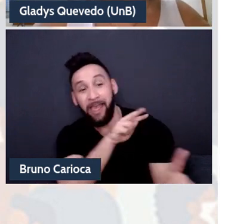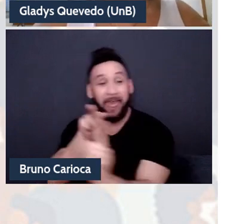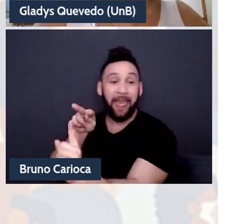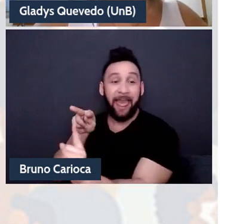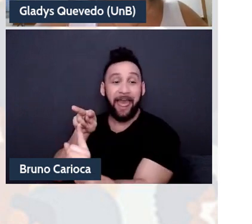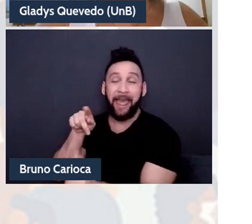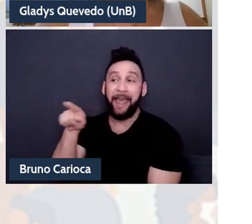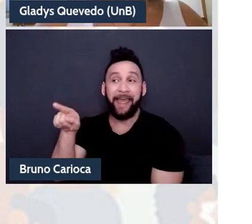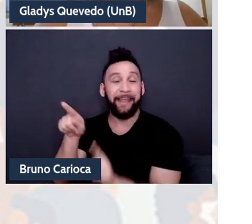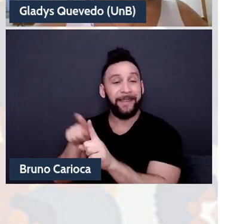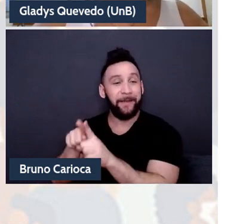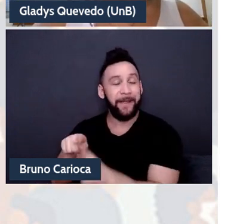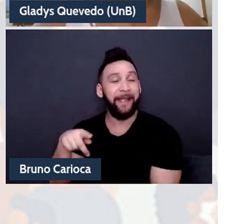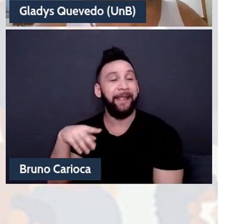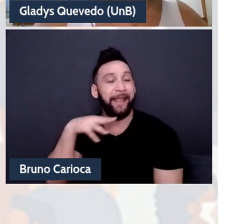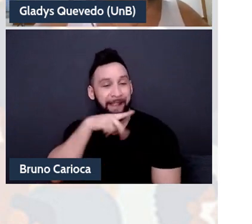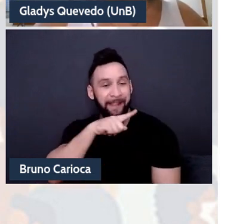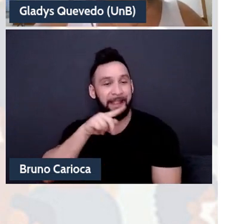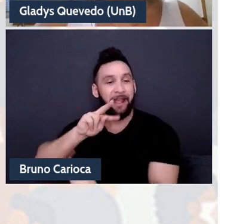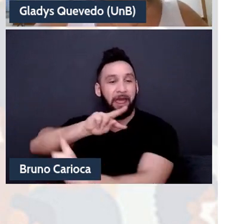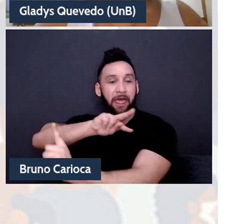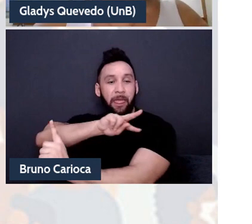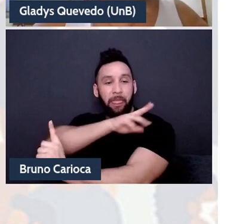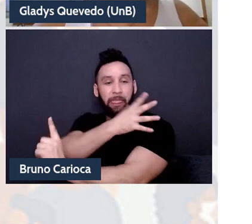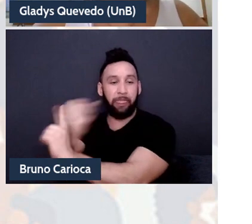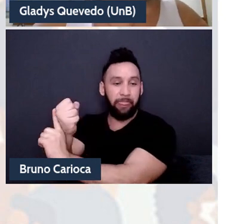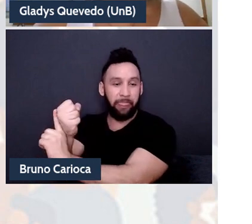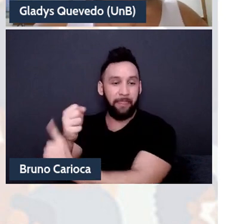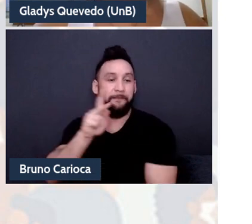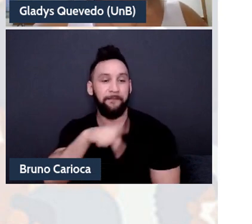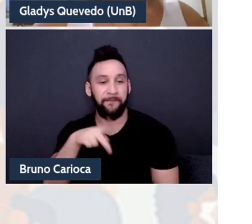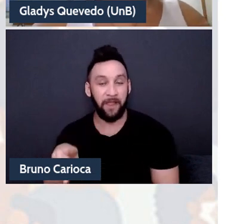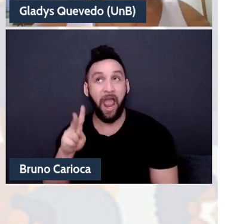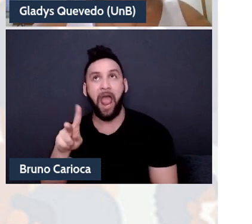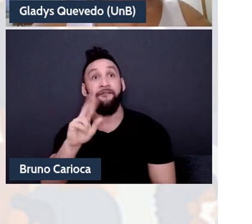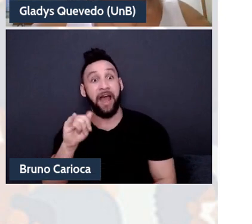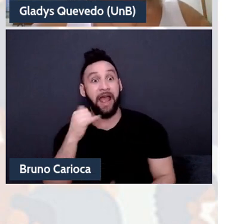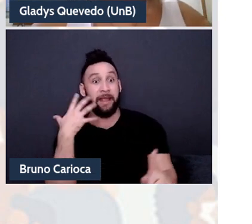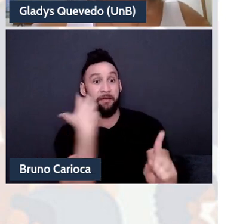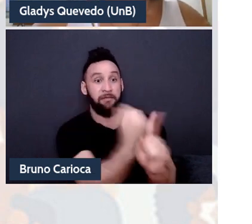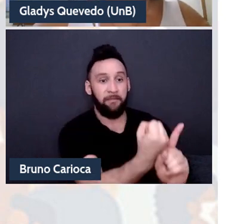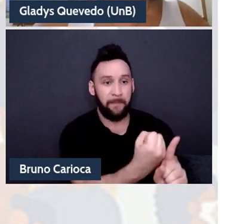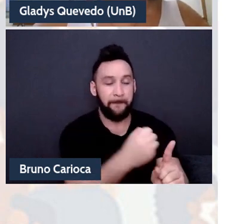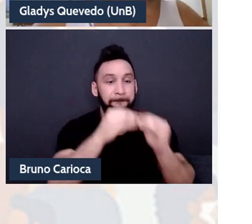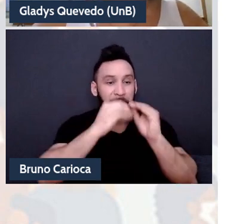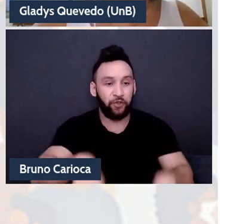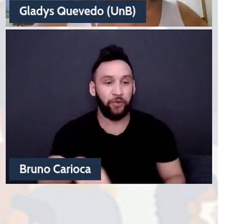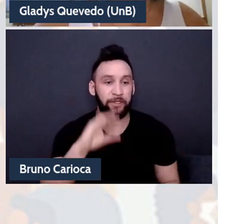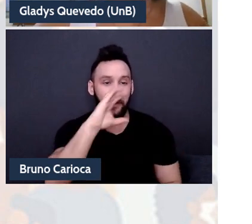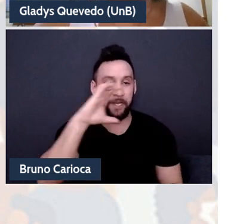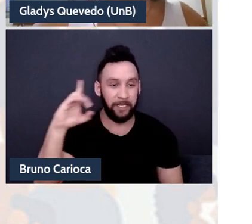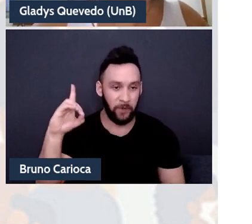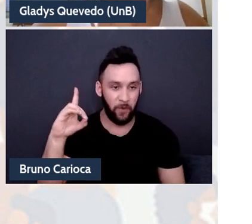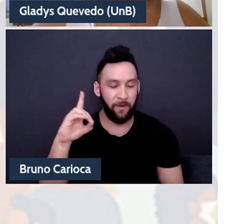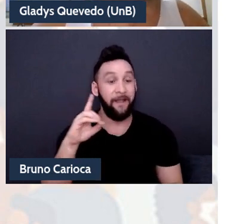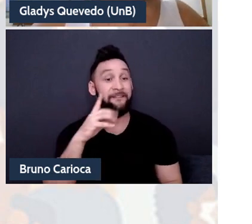pode afetar professor, pode afetar coordenador, diretor de escola, gestores